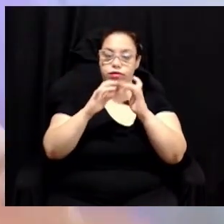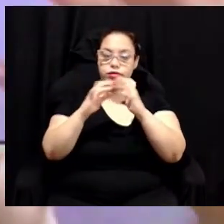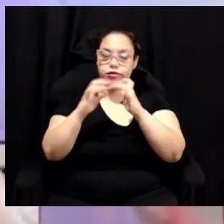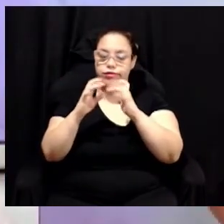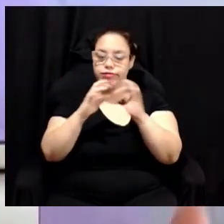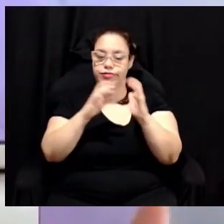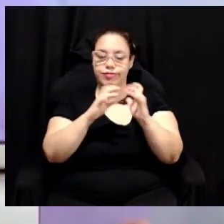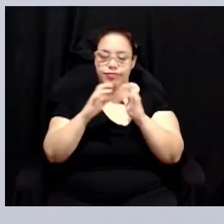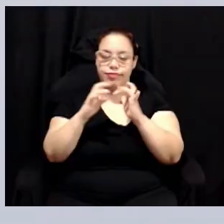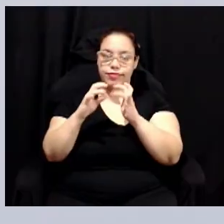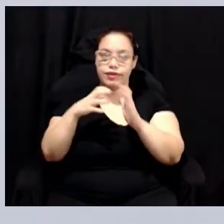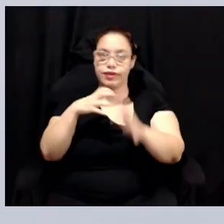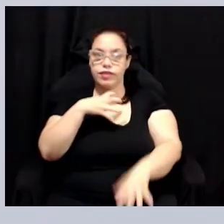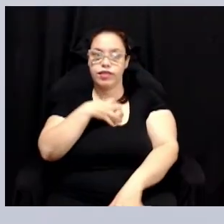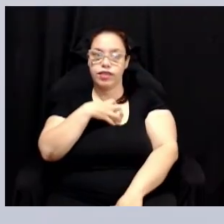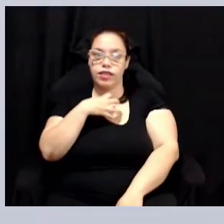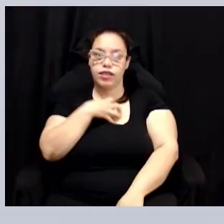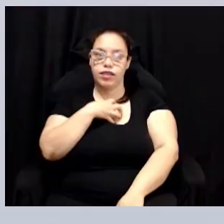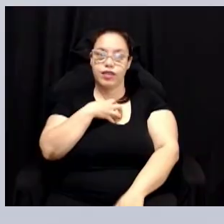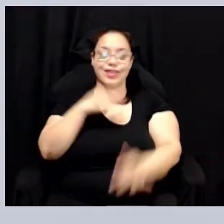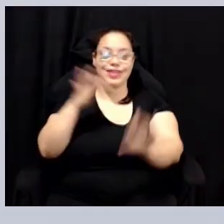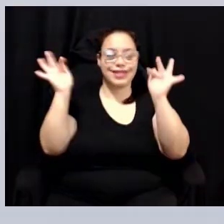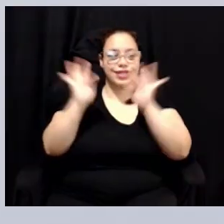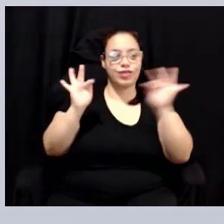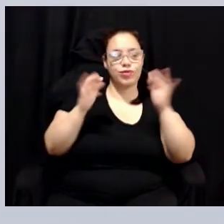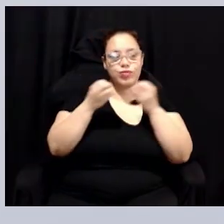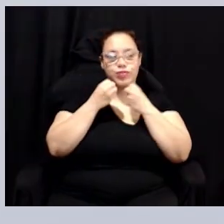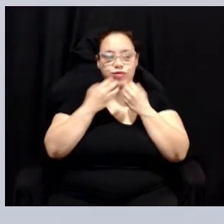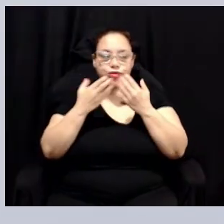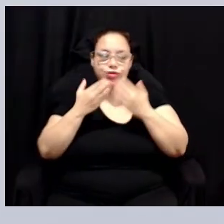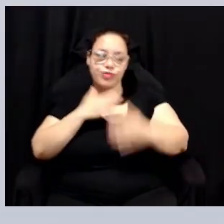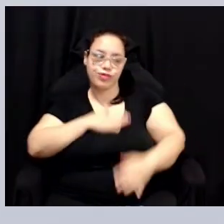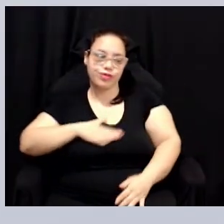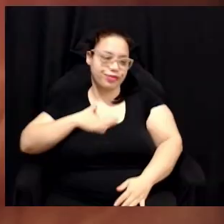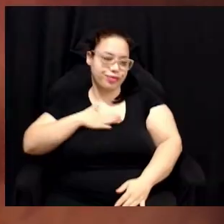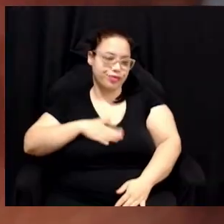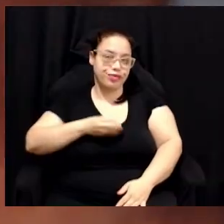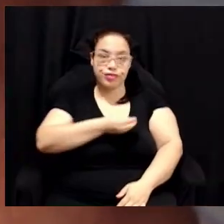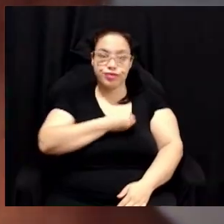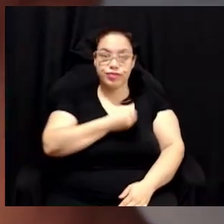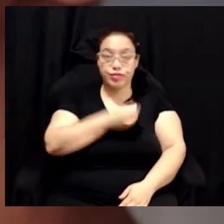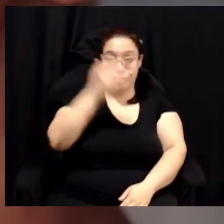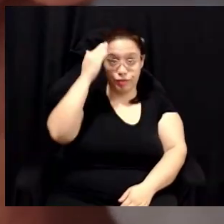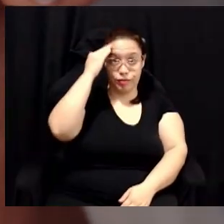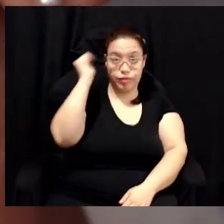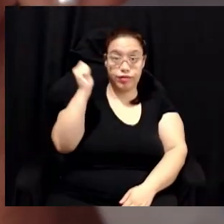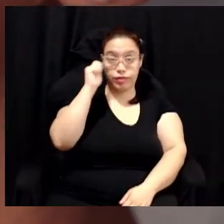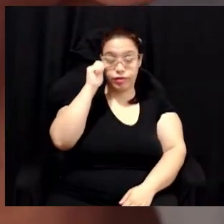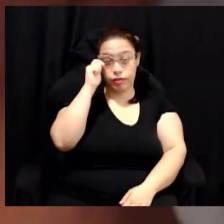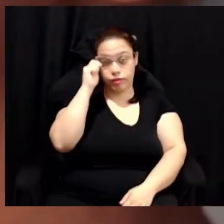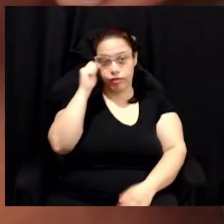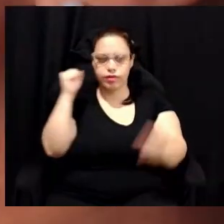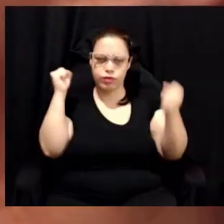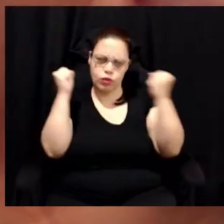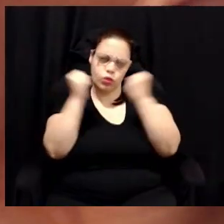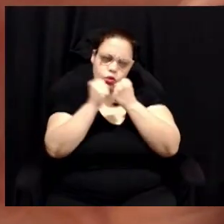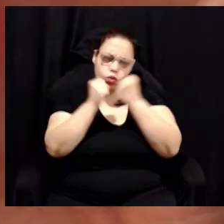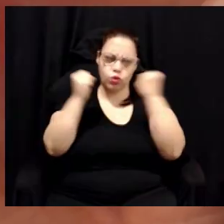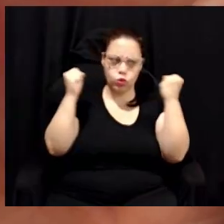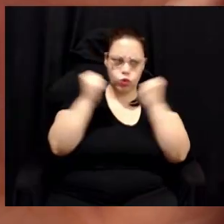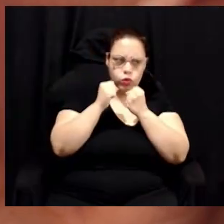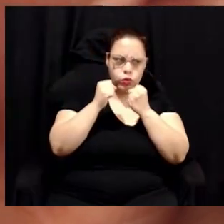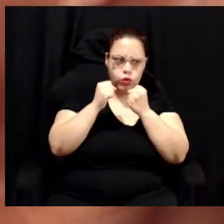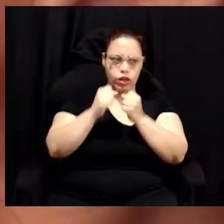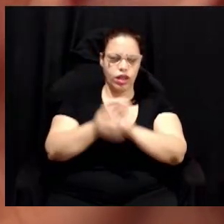neurotransmissores, que vai trazer aquela sensação de felicidade, bem-estar, prazer na vida, sabe? Aquela sensação... Todo mundo, quando vai fazer uma atividade física, às vezes